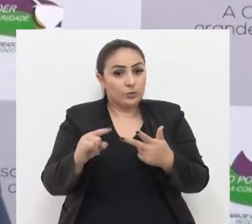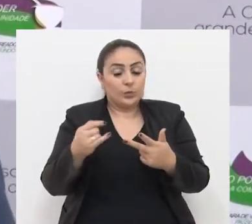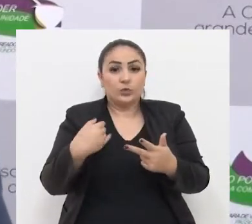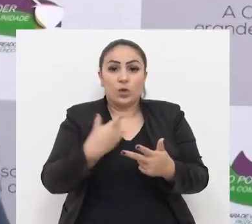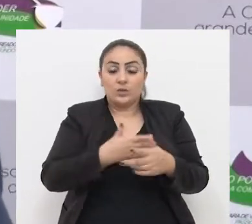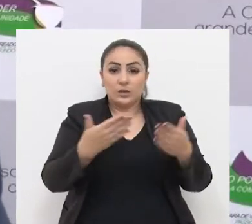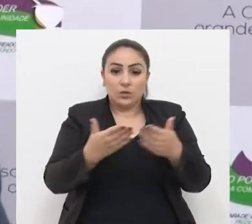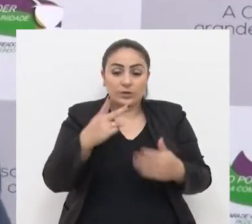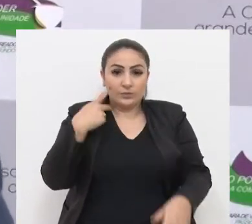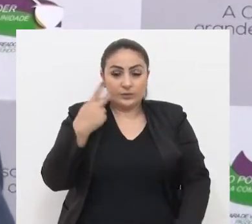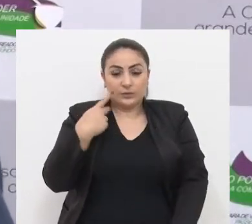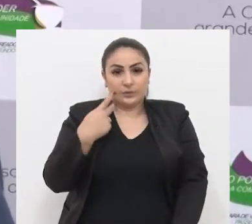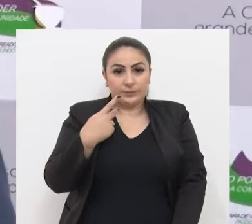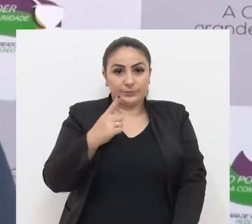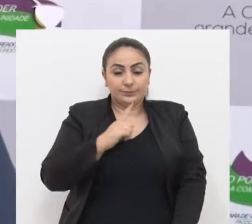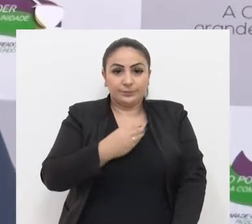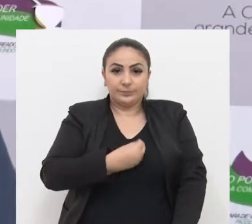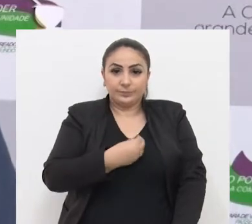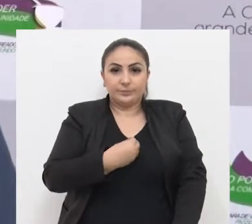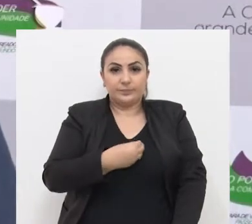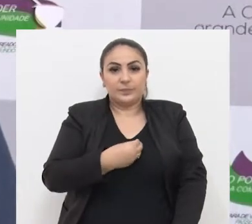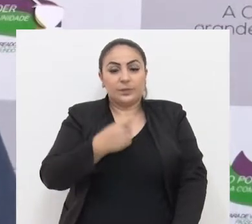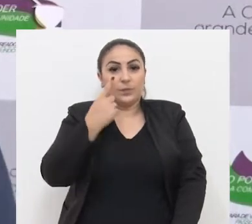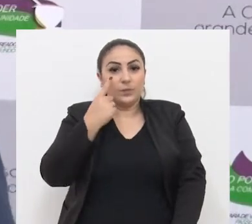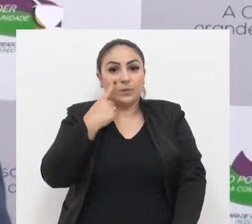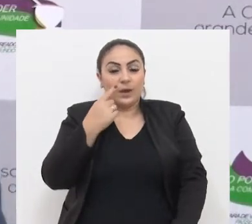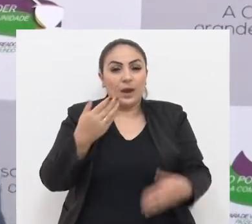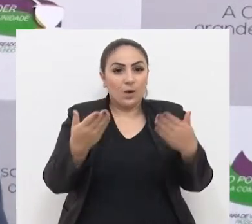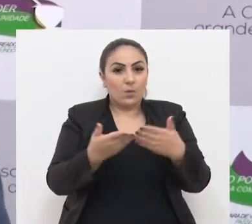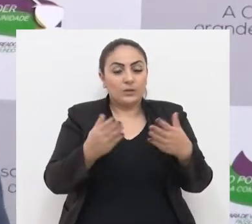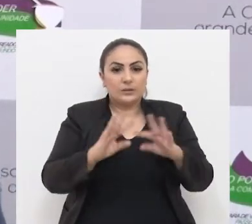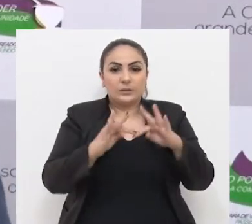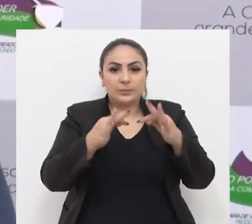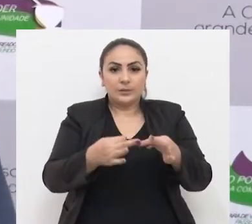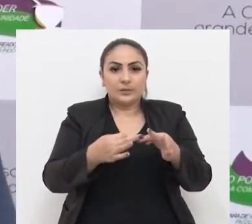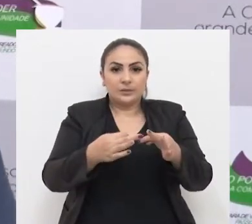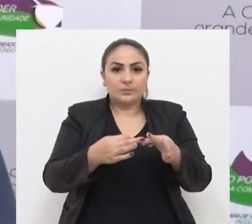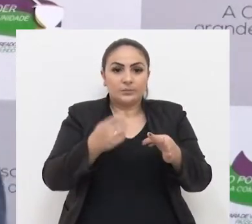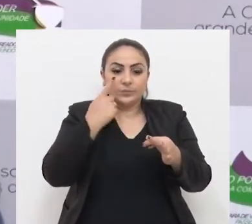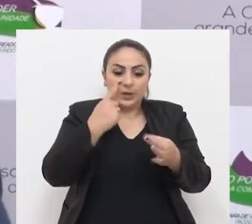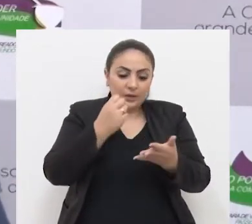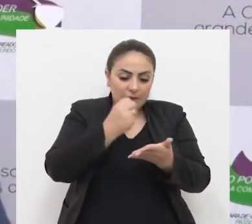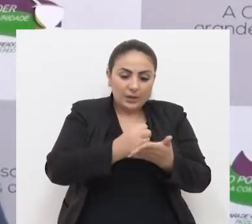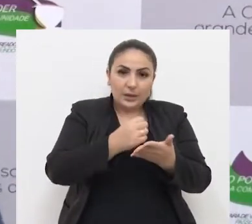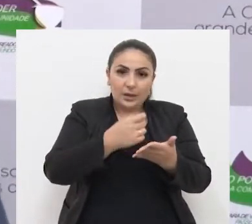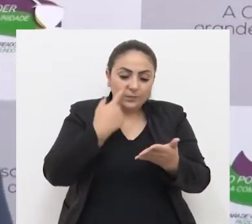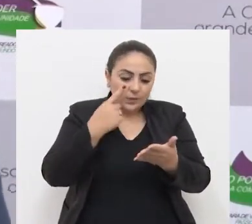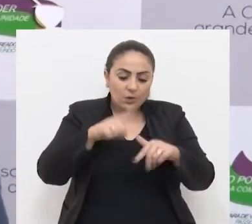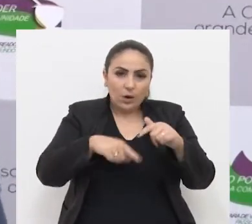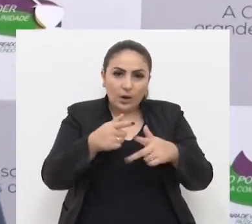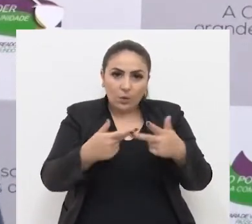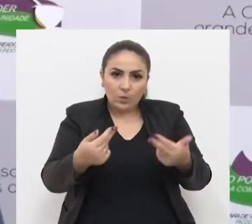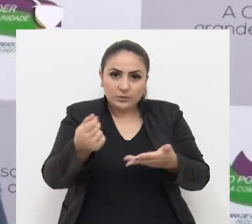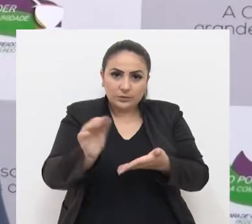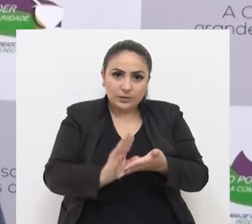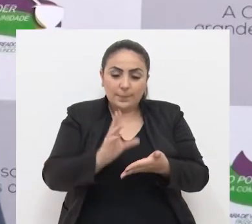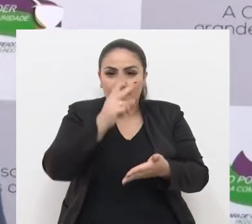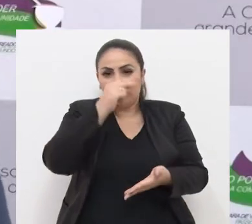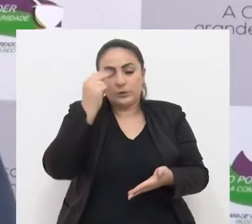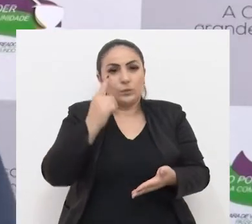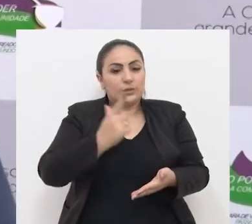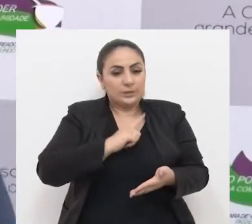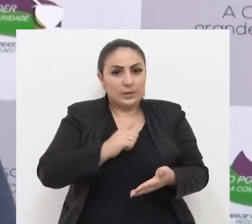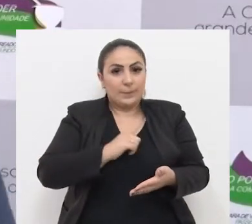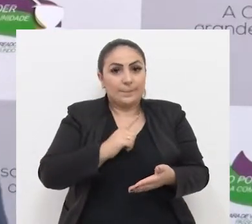Agora nós, vereadores aqui, vamos, como se diz tecnicamente, carimbar os recursos que a Prefeitura